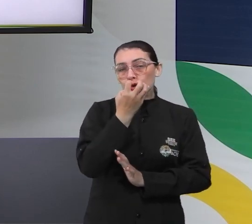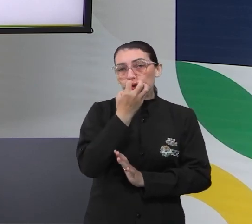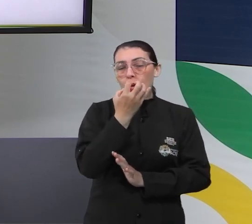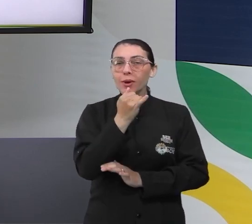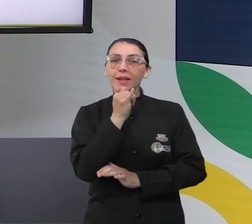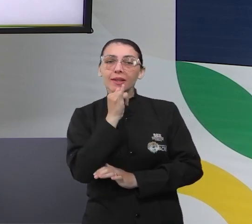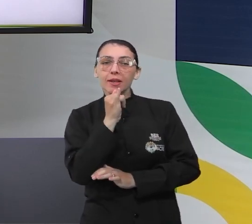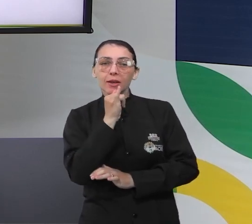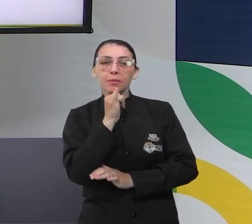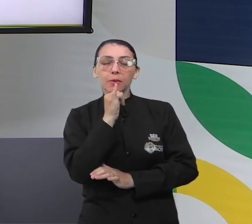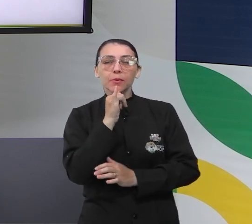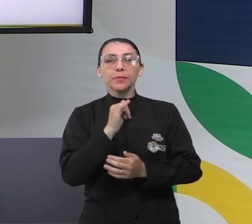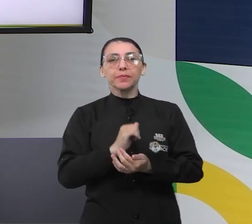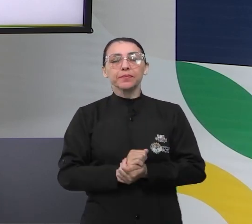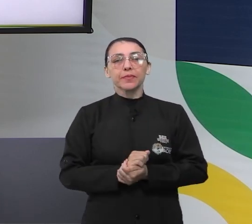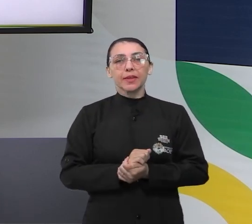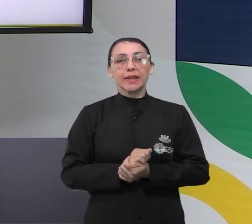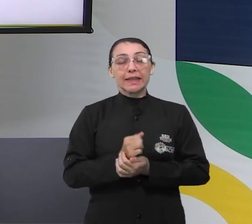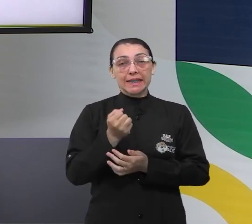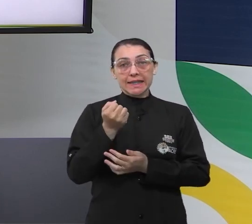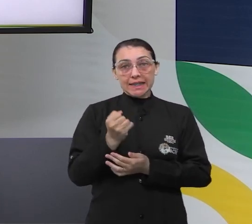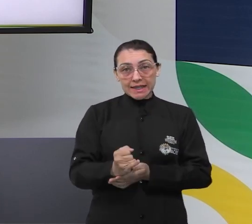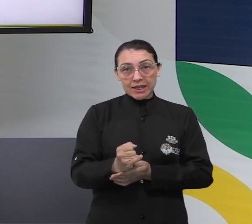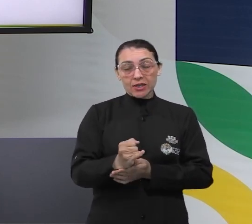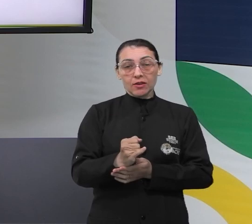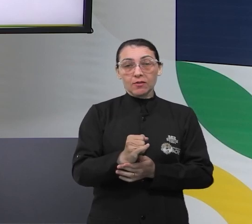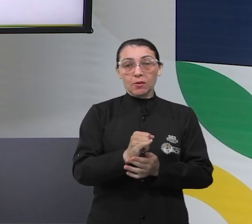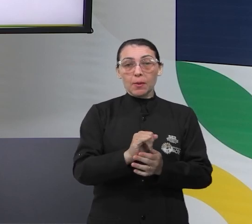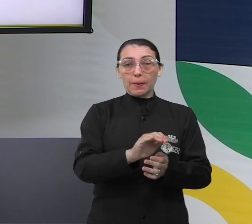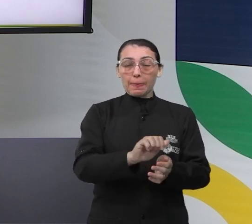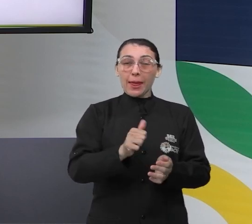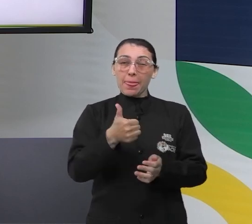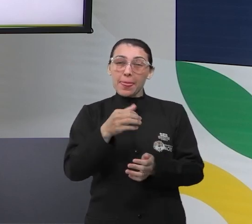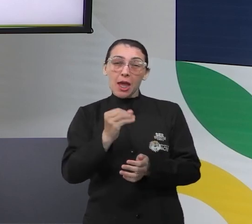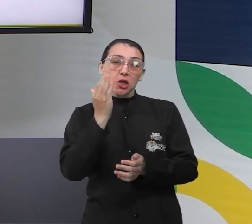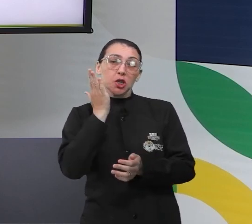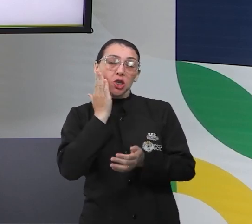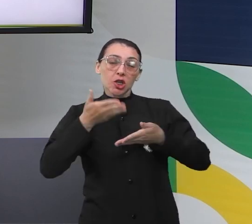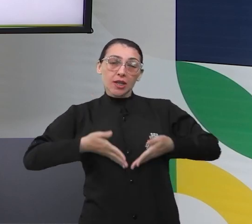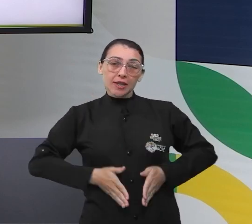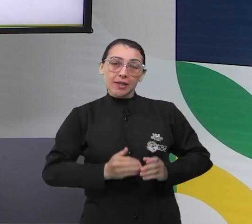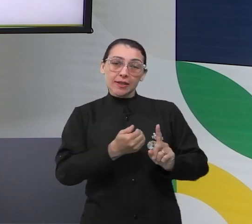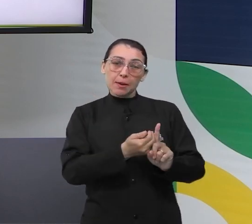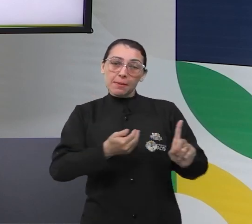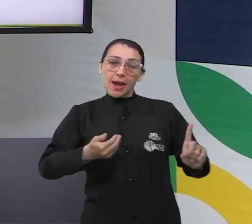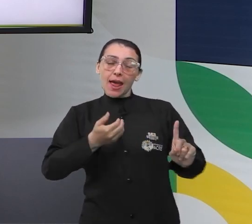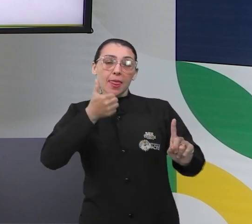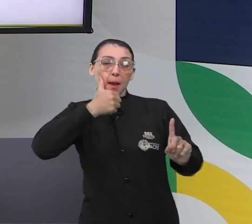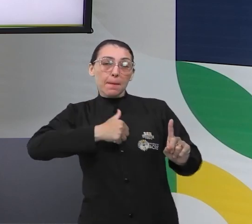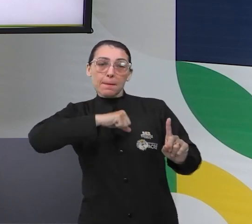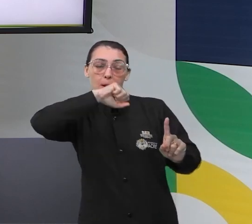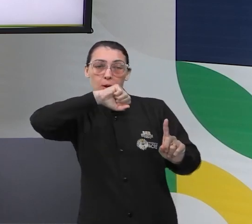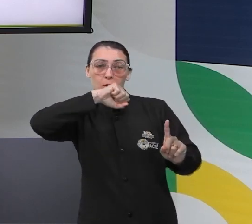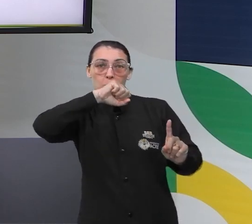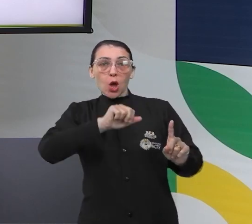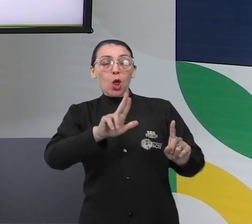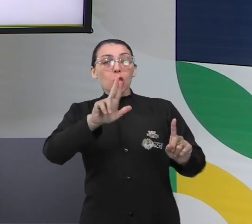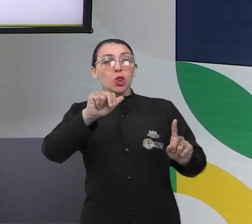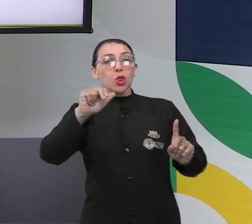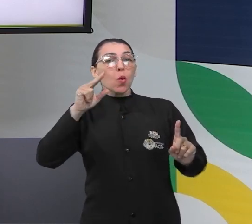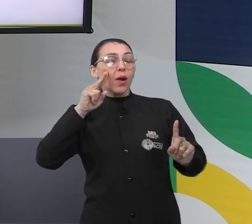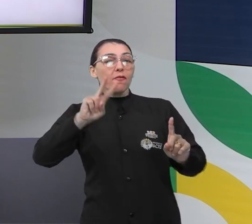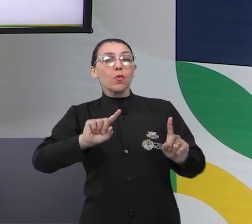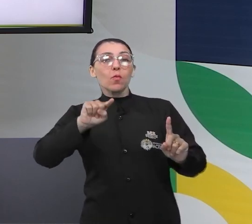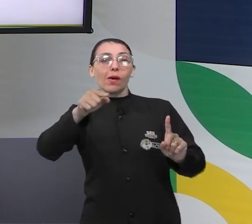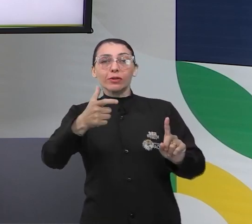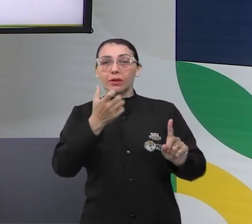cachorro, ele, se for tirado da mãe com 10 dias de nascido, ele nunca viu outro